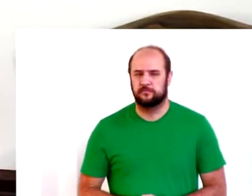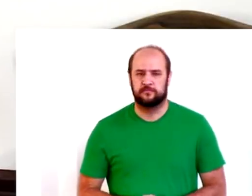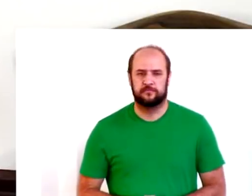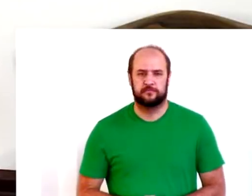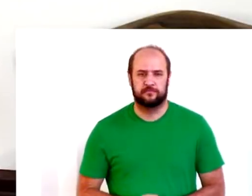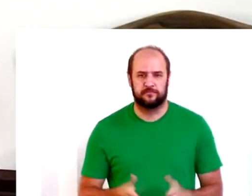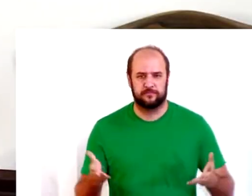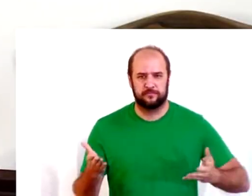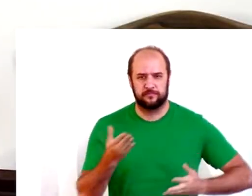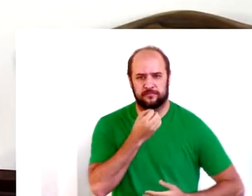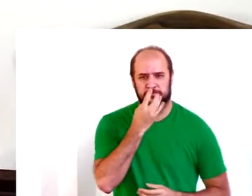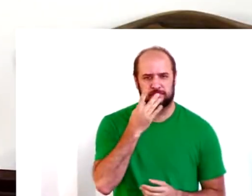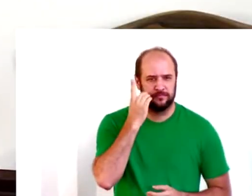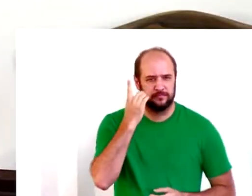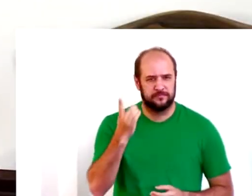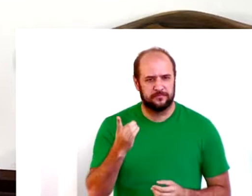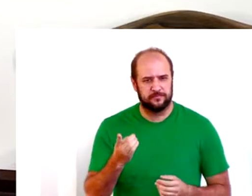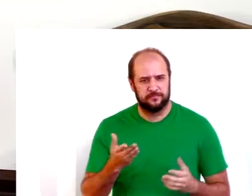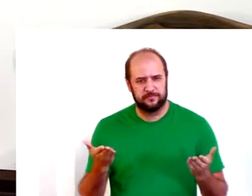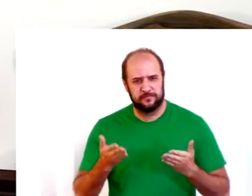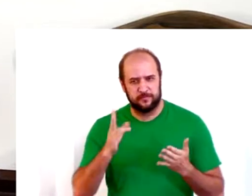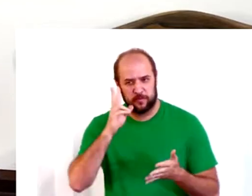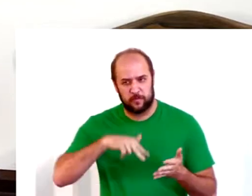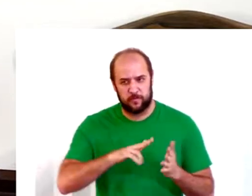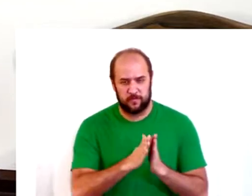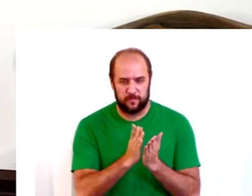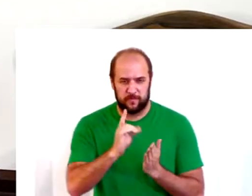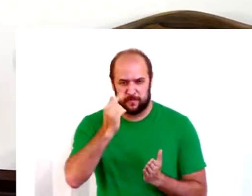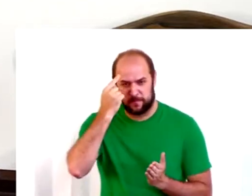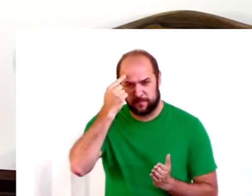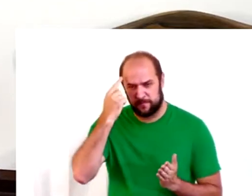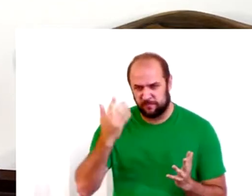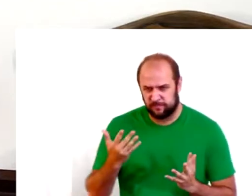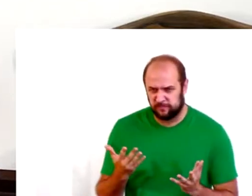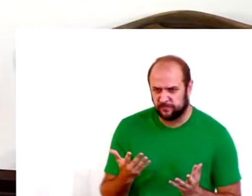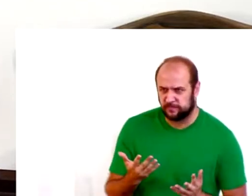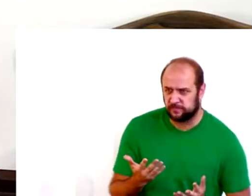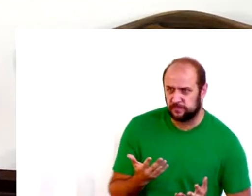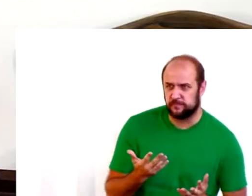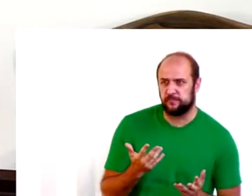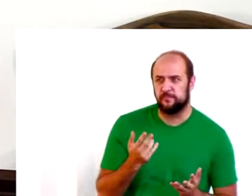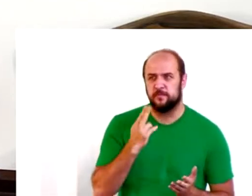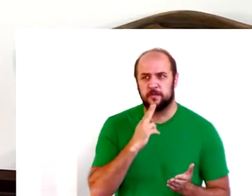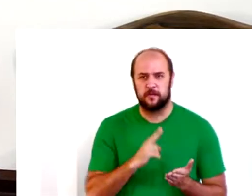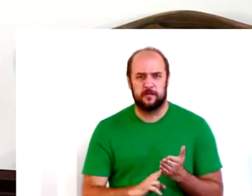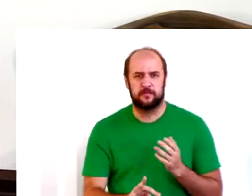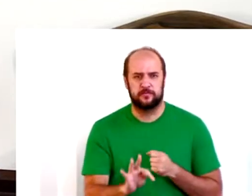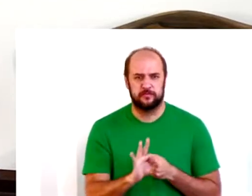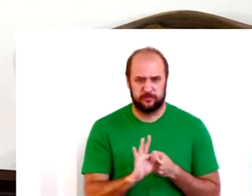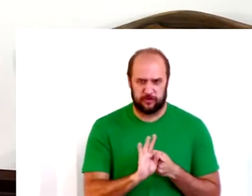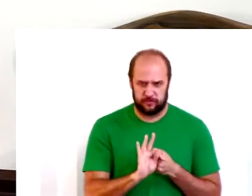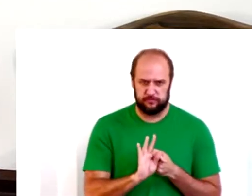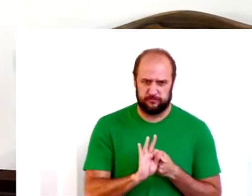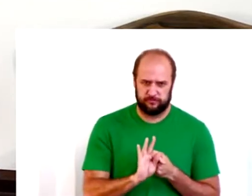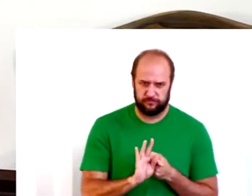irmãos e irmãs, nós vamos meditar na palavra de Deus nessa manhã, na carta de Tiago,